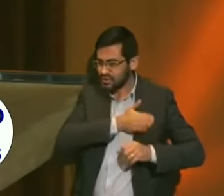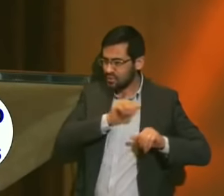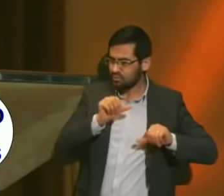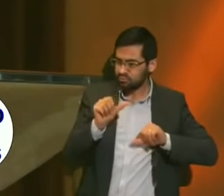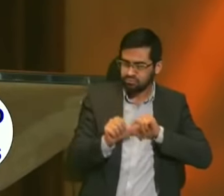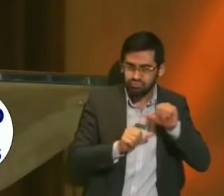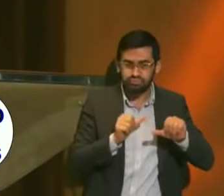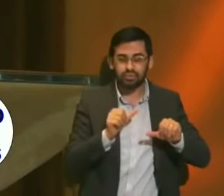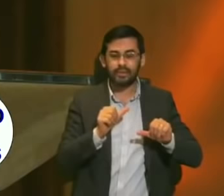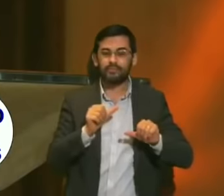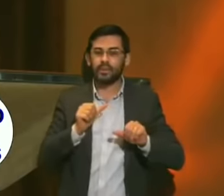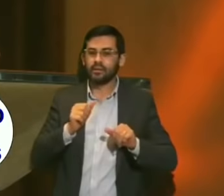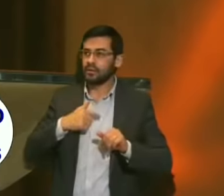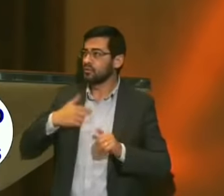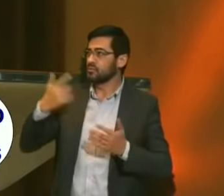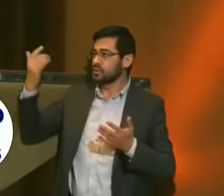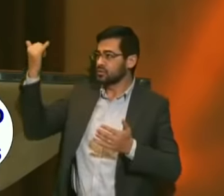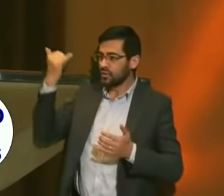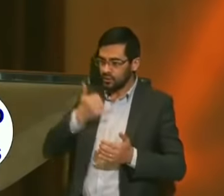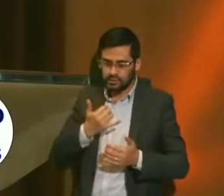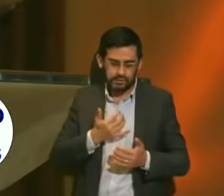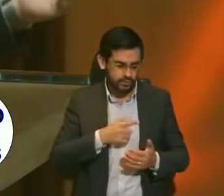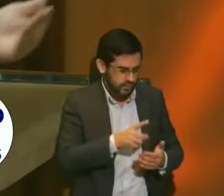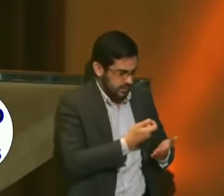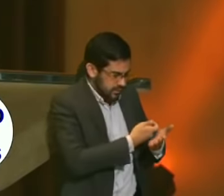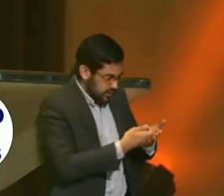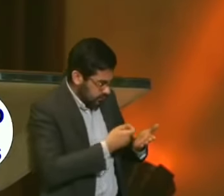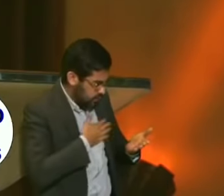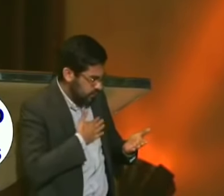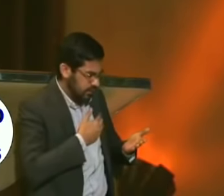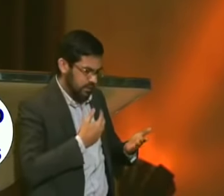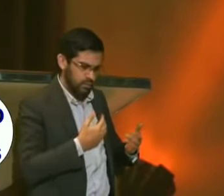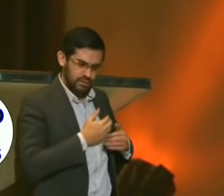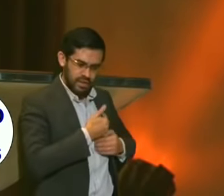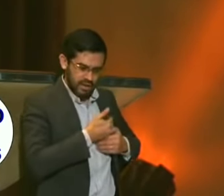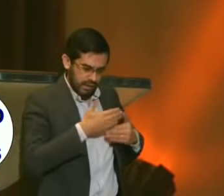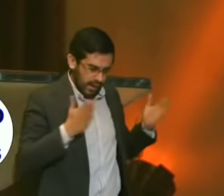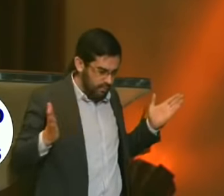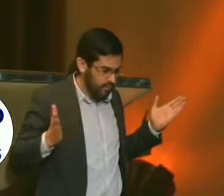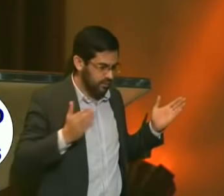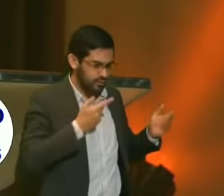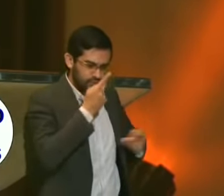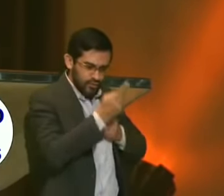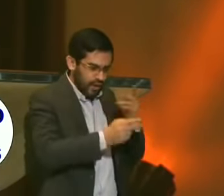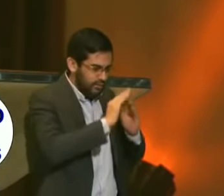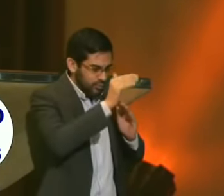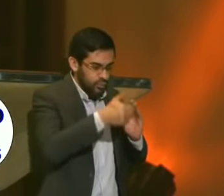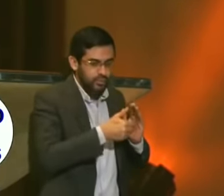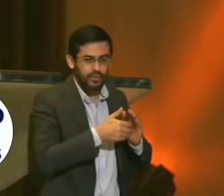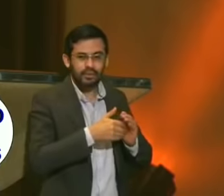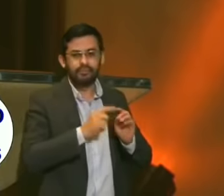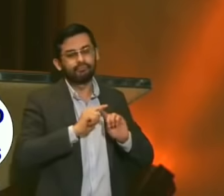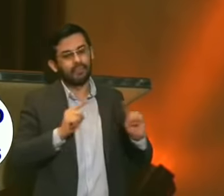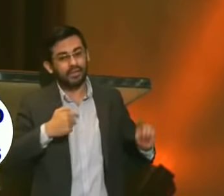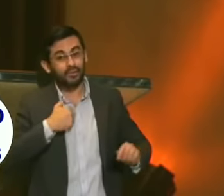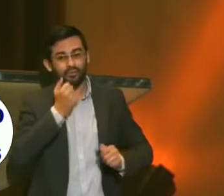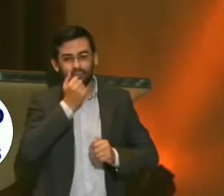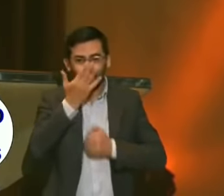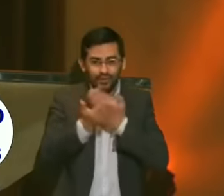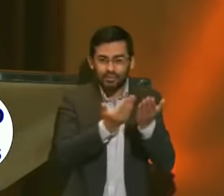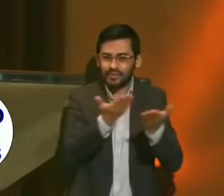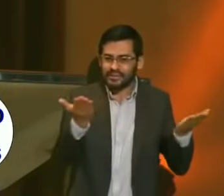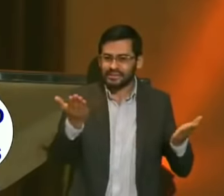está escrevendo, então seja sincero em todas as coisas que você faz. Mas eu tenho que confessar para você que foi uma